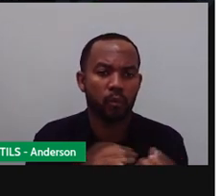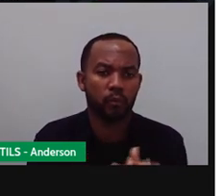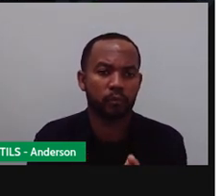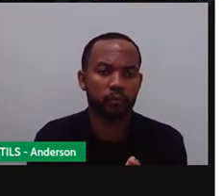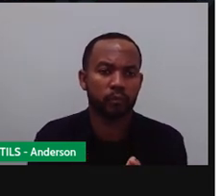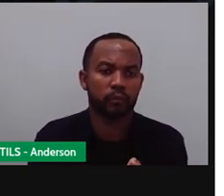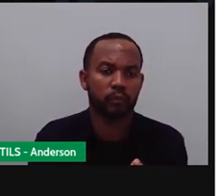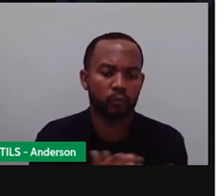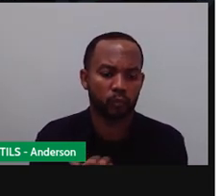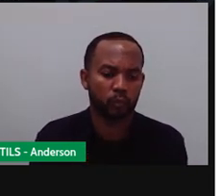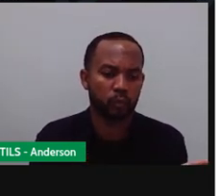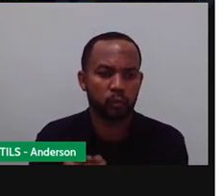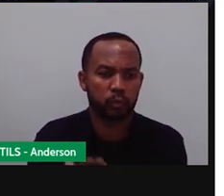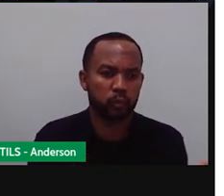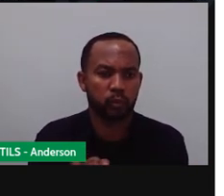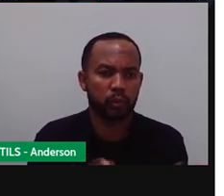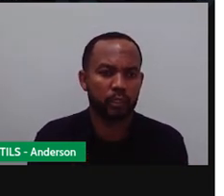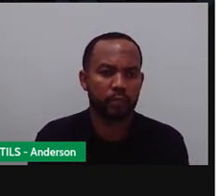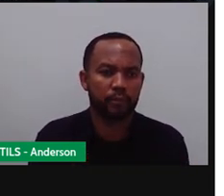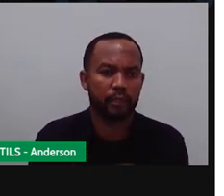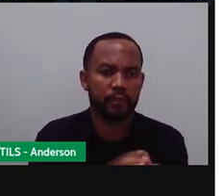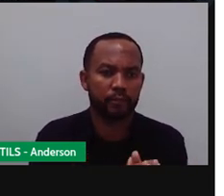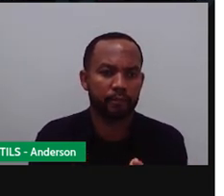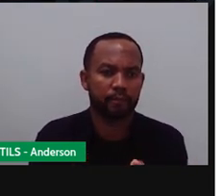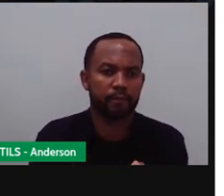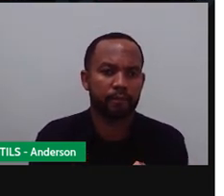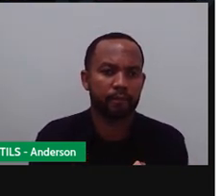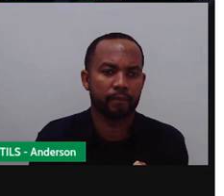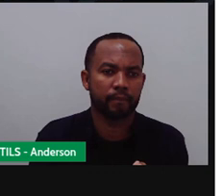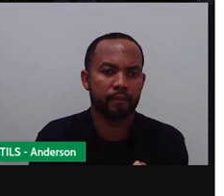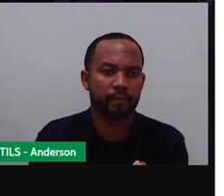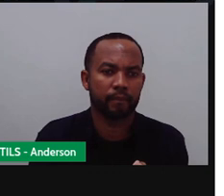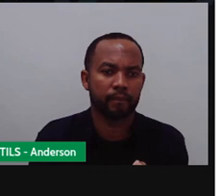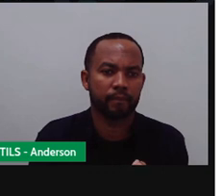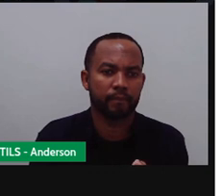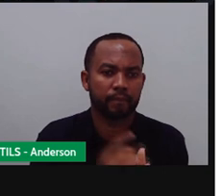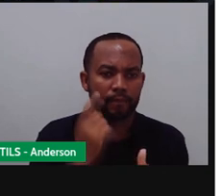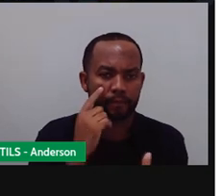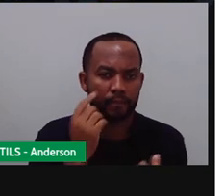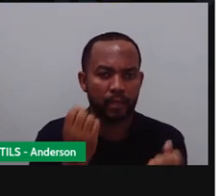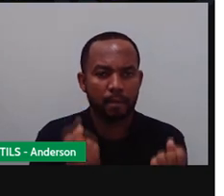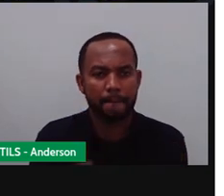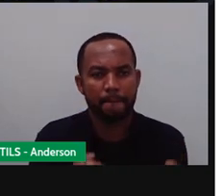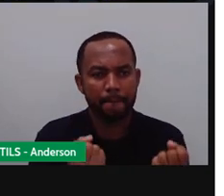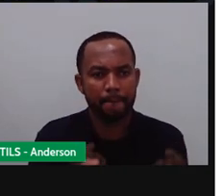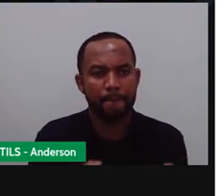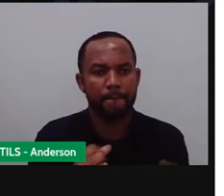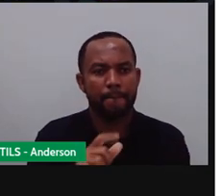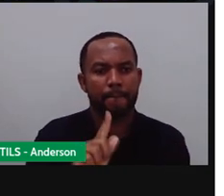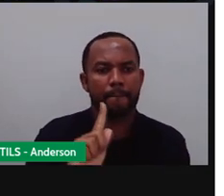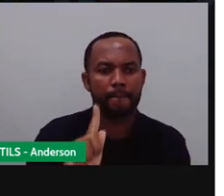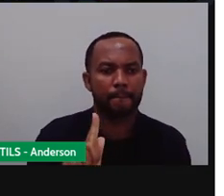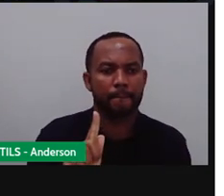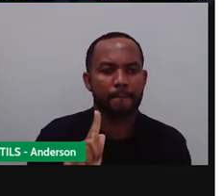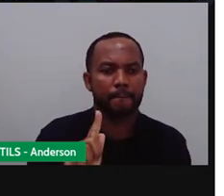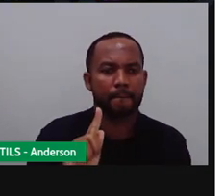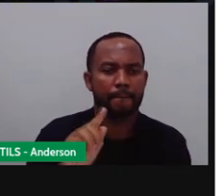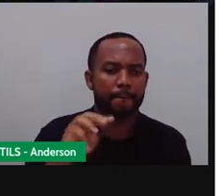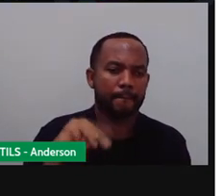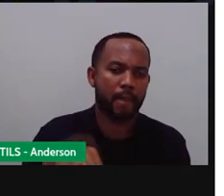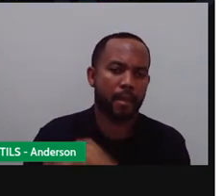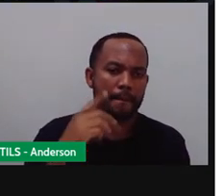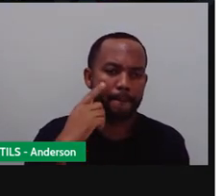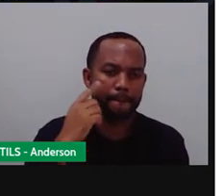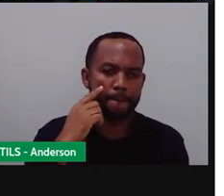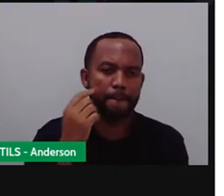de capacidade. E grama de peso, não é isso? Então, gramas, ó, 500 gramas.